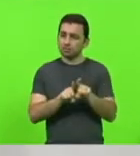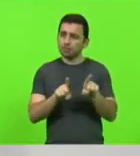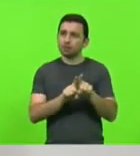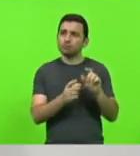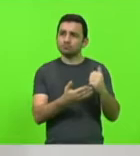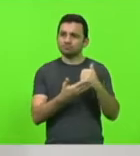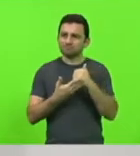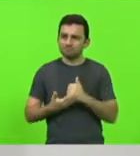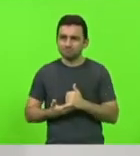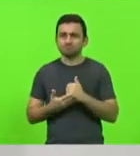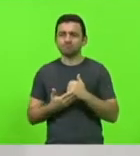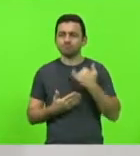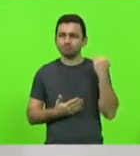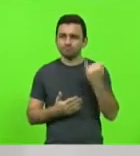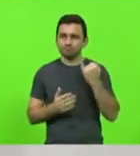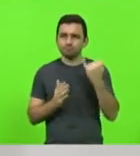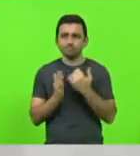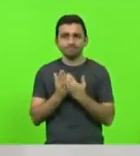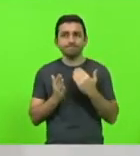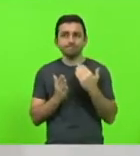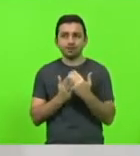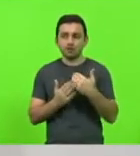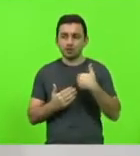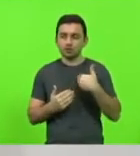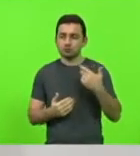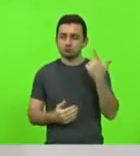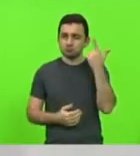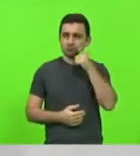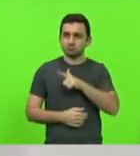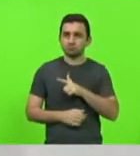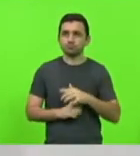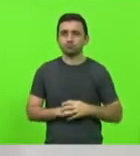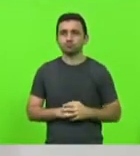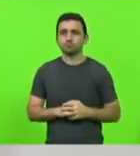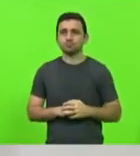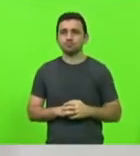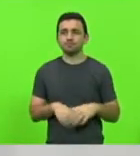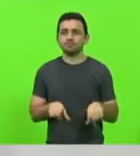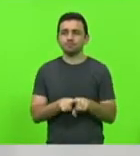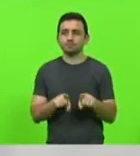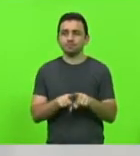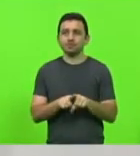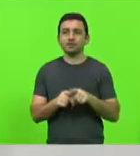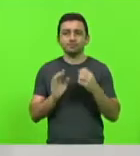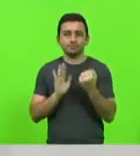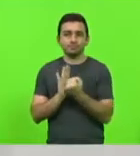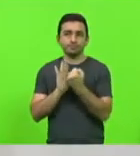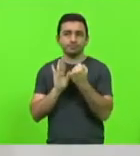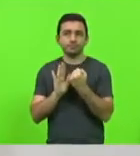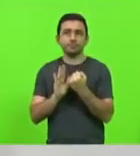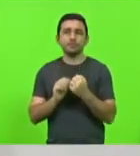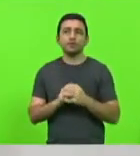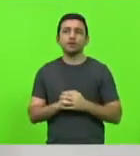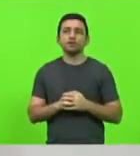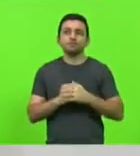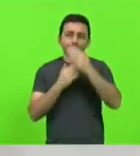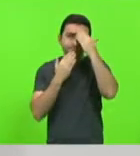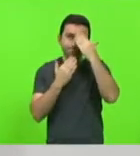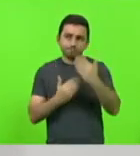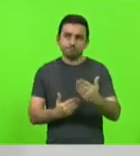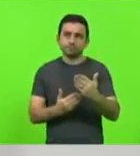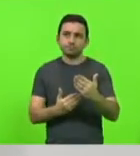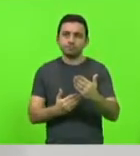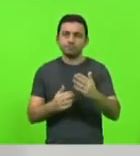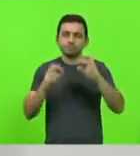forma significativa para que pudéssemos estar aqui nesta casa. Queremos registrar ainda a gratidão e